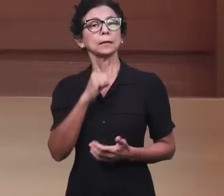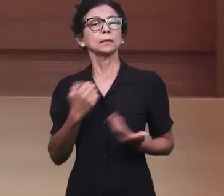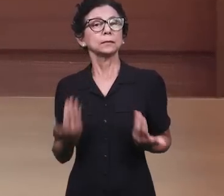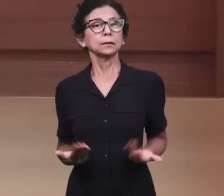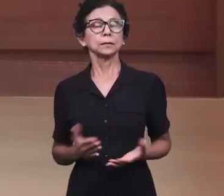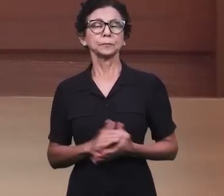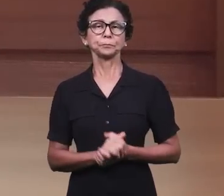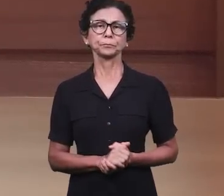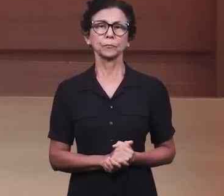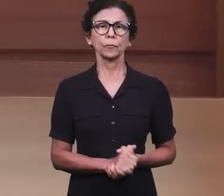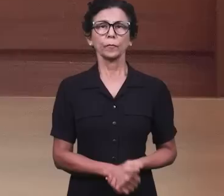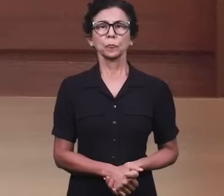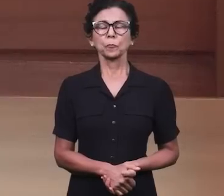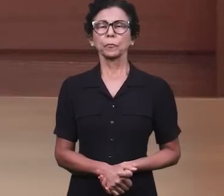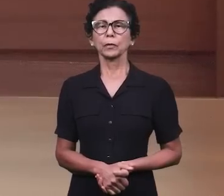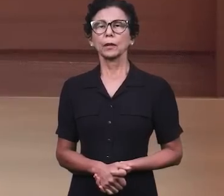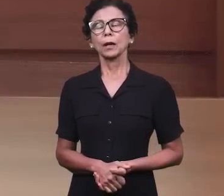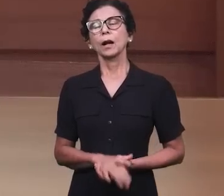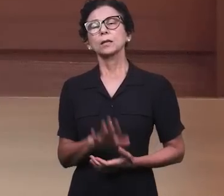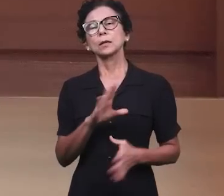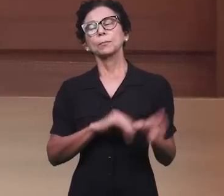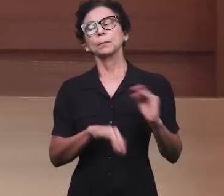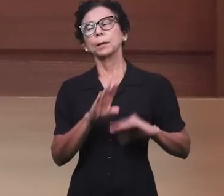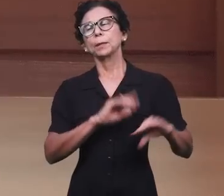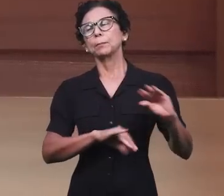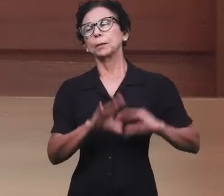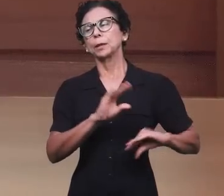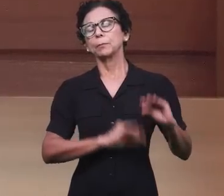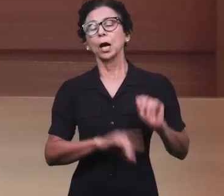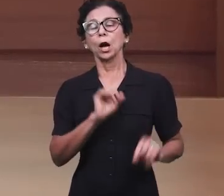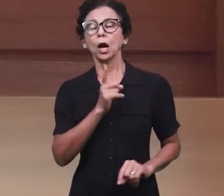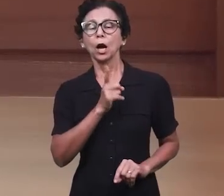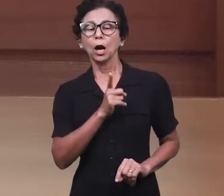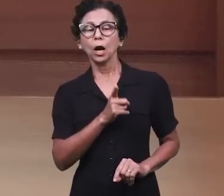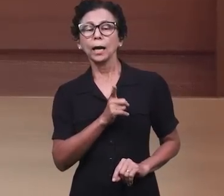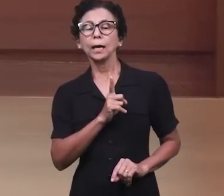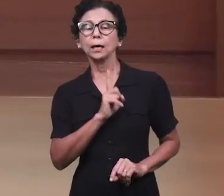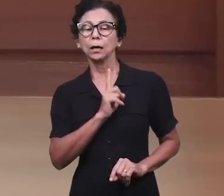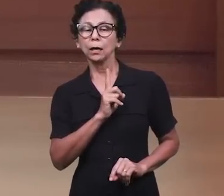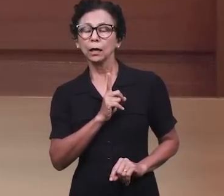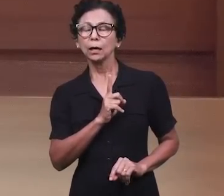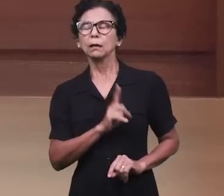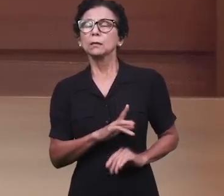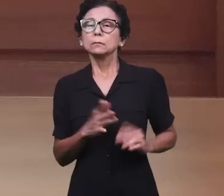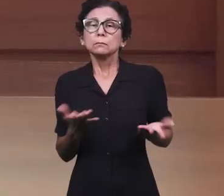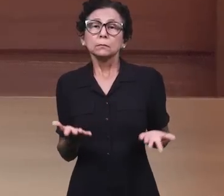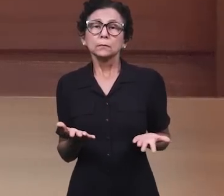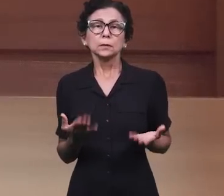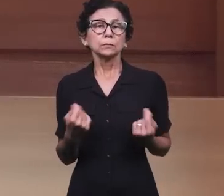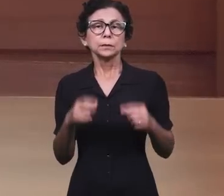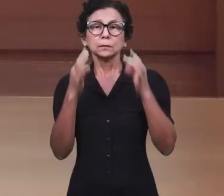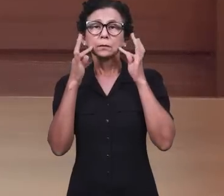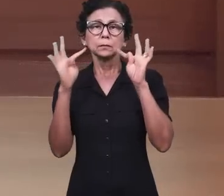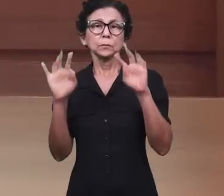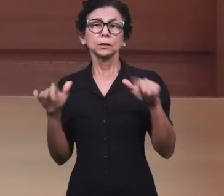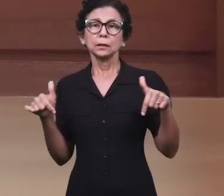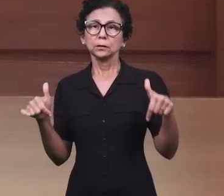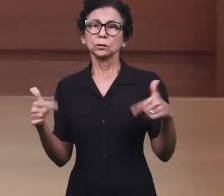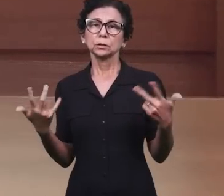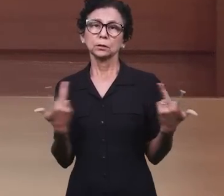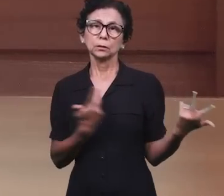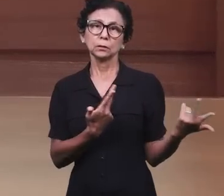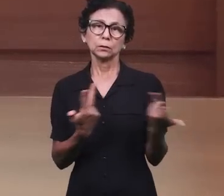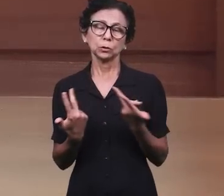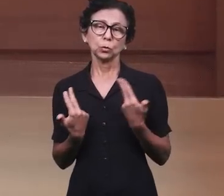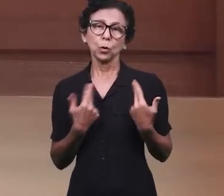Luiz aqui ressaltou muito bem, não é simplesmente falar, muito fácil falar, mas é dar o exemplo, é agir. Pastor